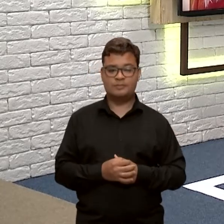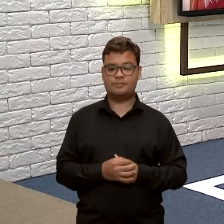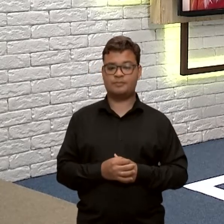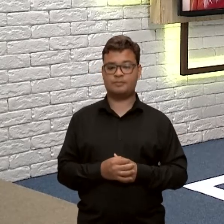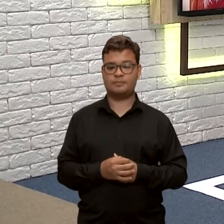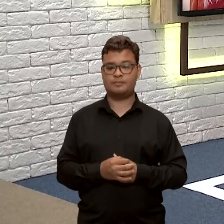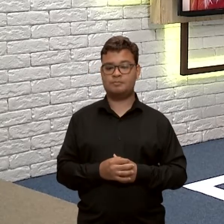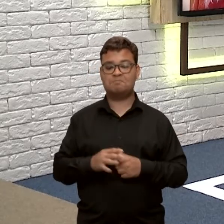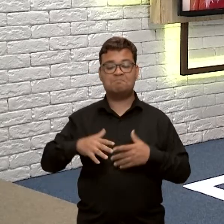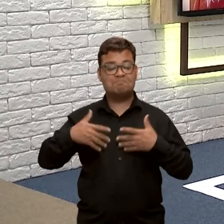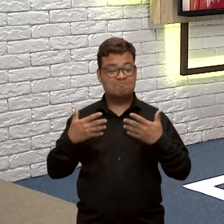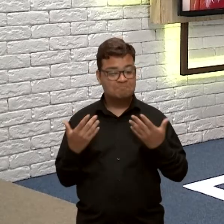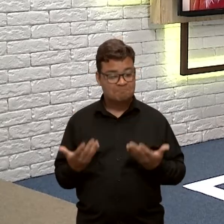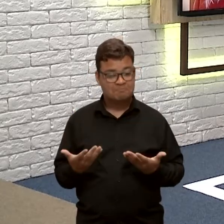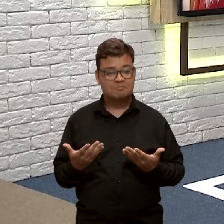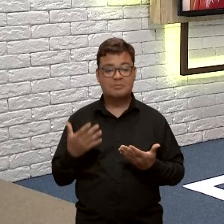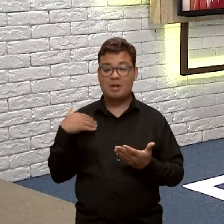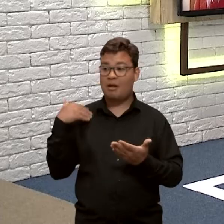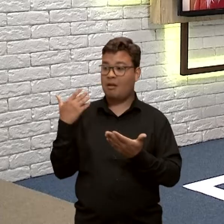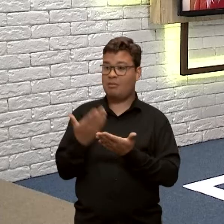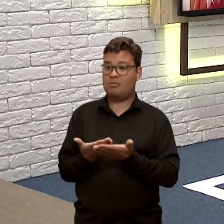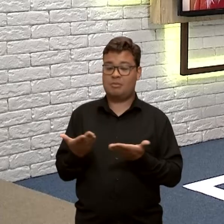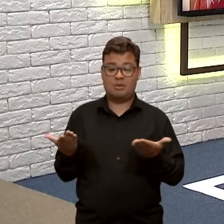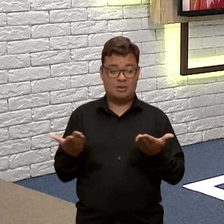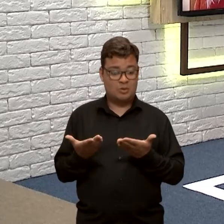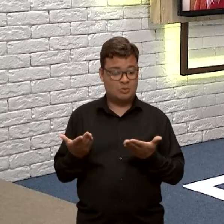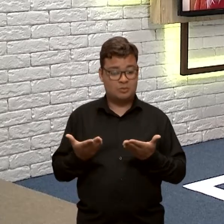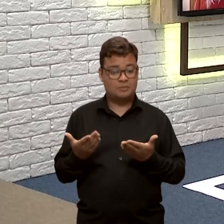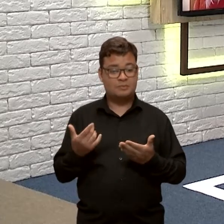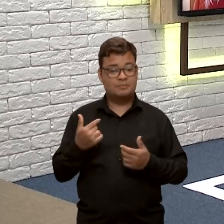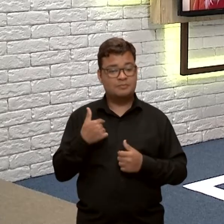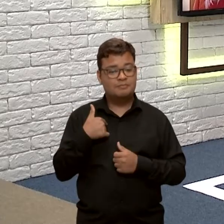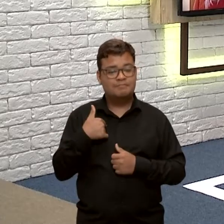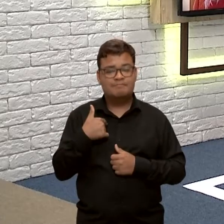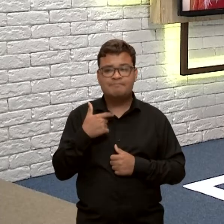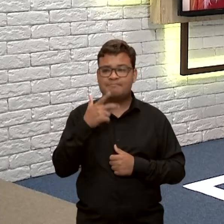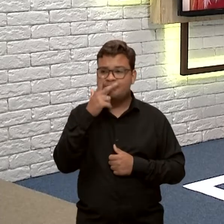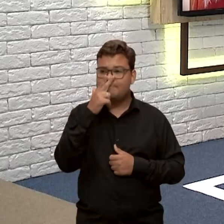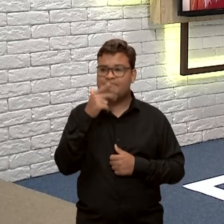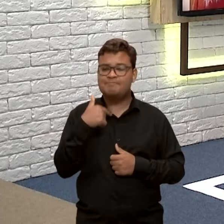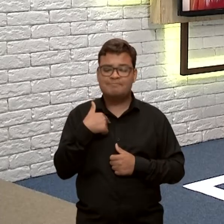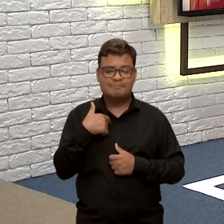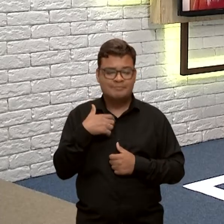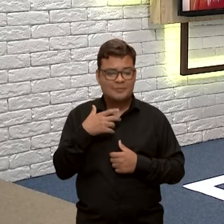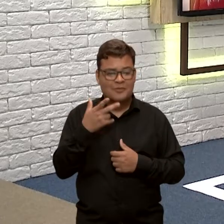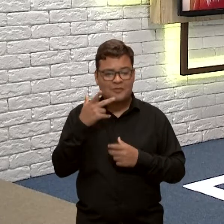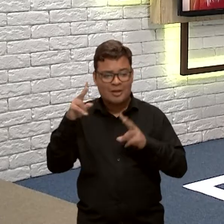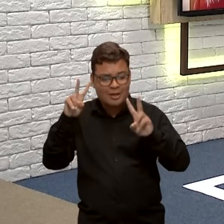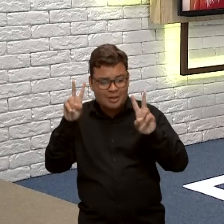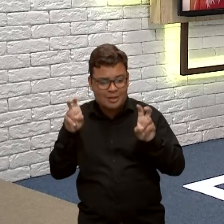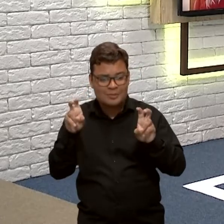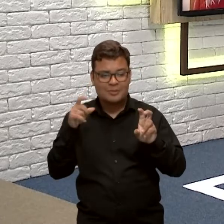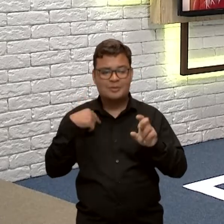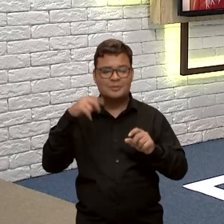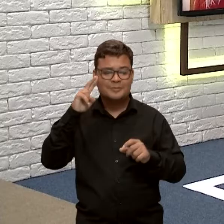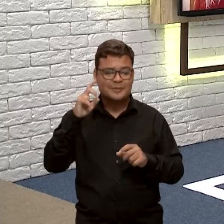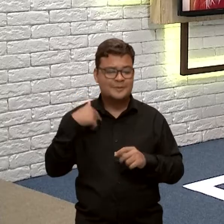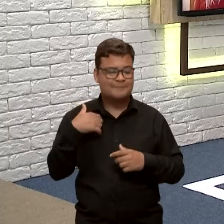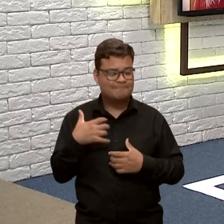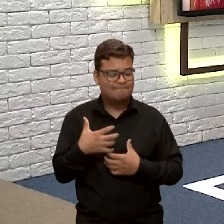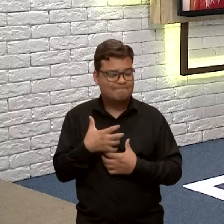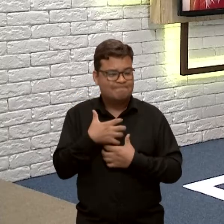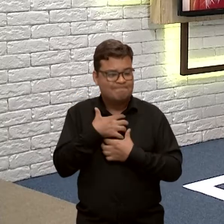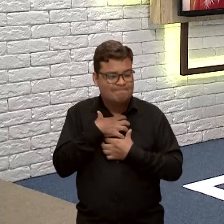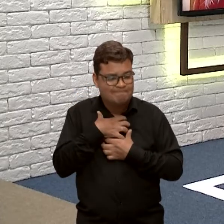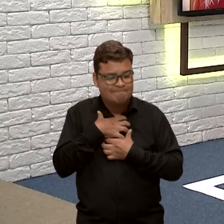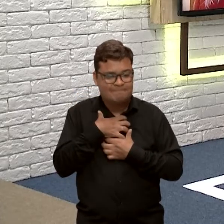Olha, sinceramente, até hoje, sabe, eu ainda me sinto, toda vez que toca no assunto, que eu lembro, eu me sinto